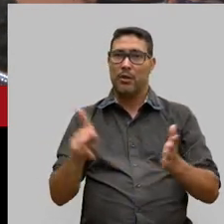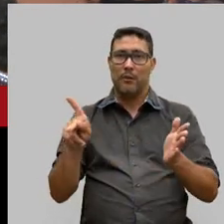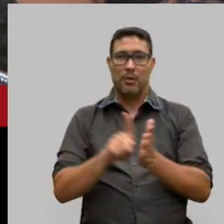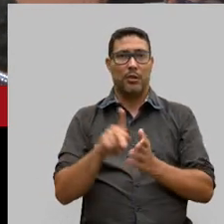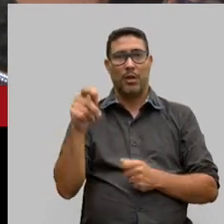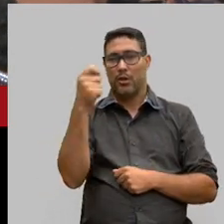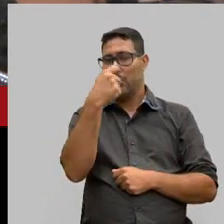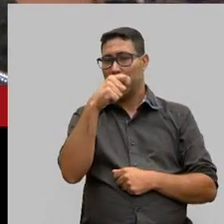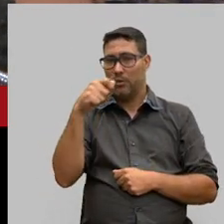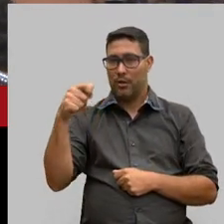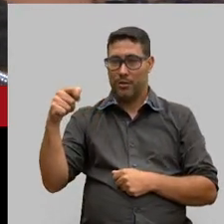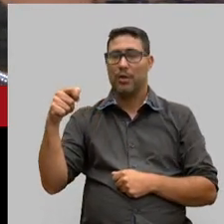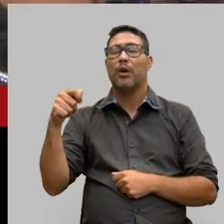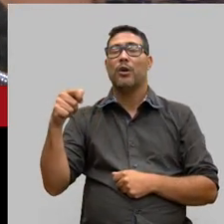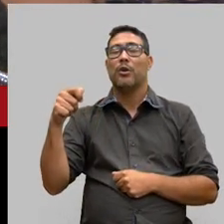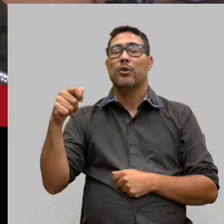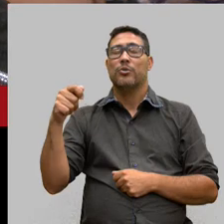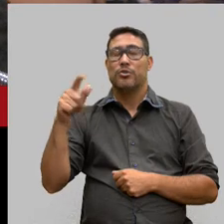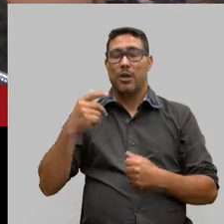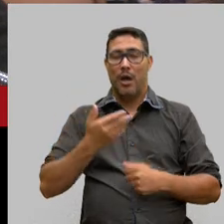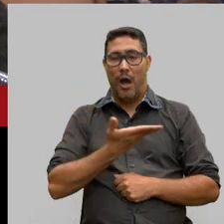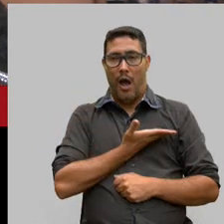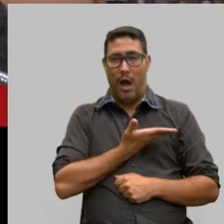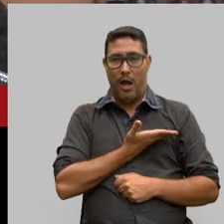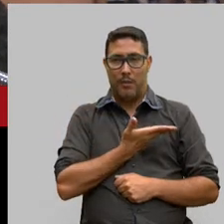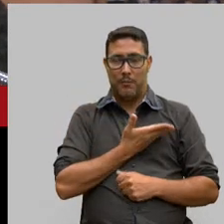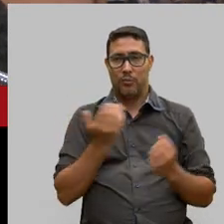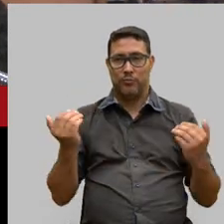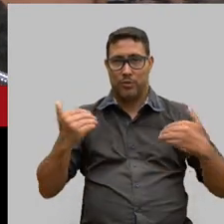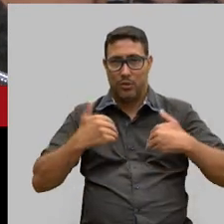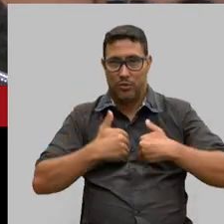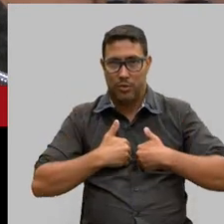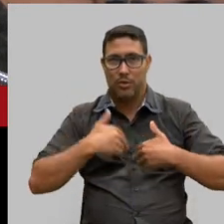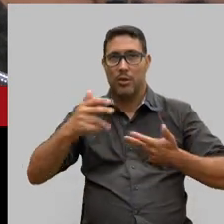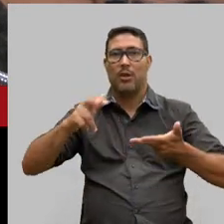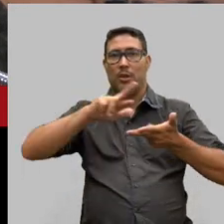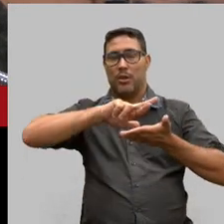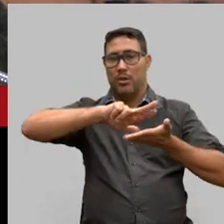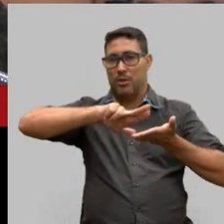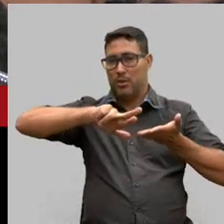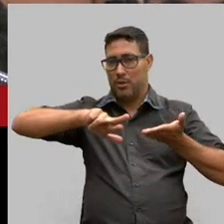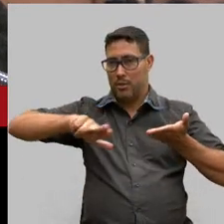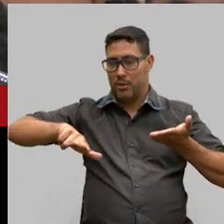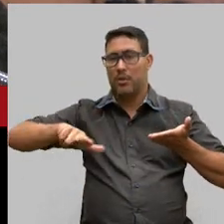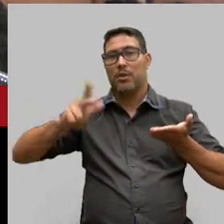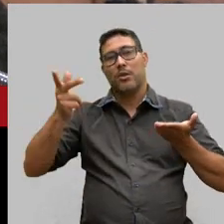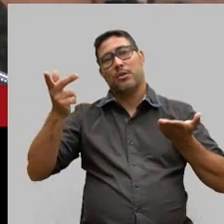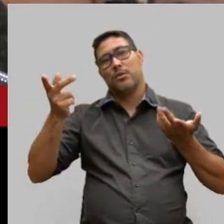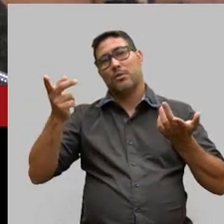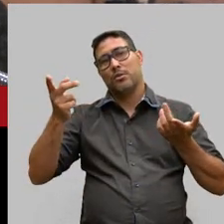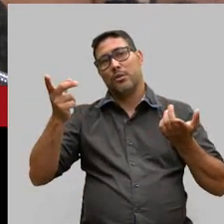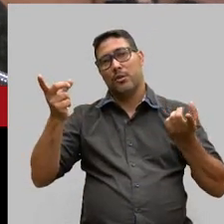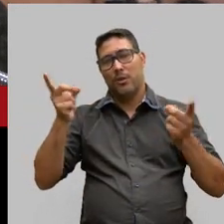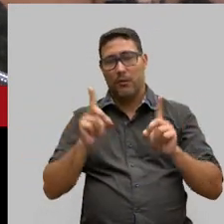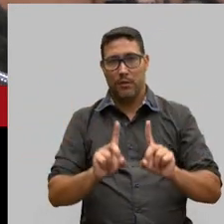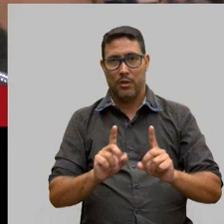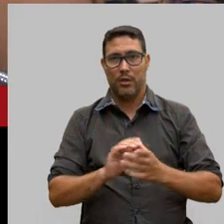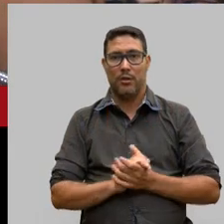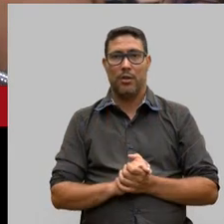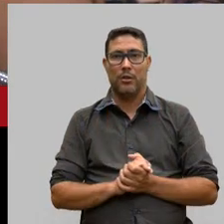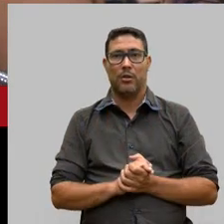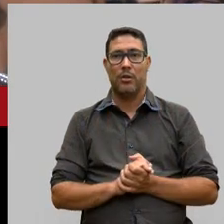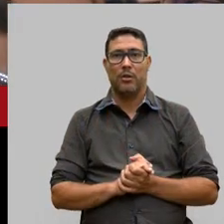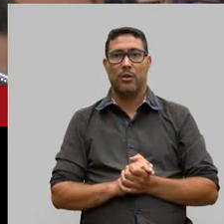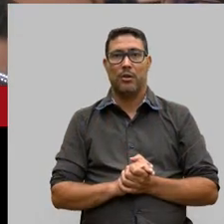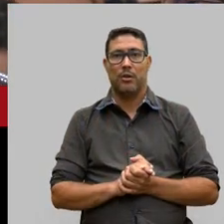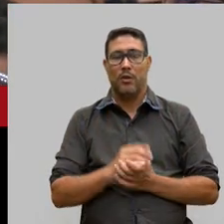amiga de autistas e demais deficiências de Divinópolis e Centro Oeste Mineiro e vou falar um pouco